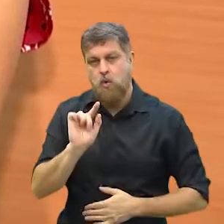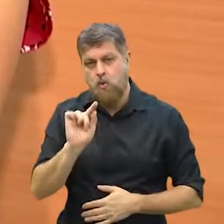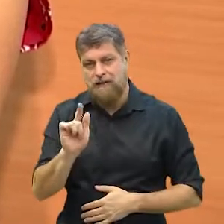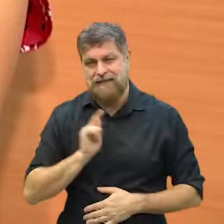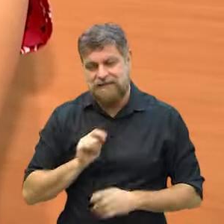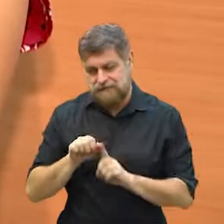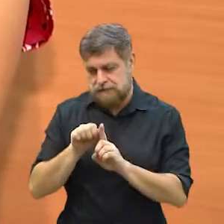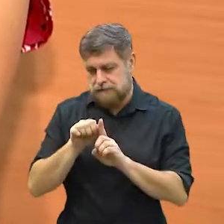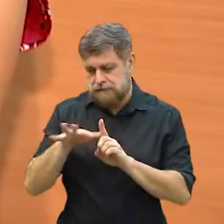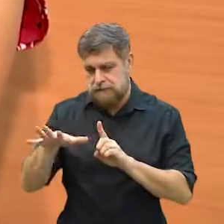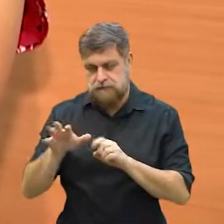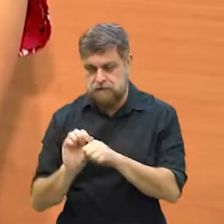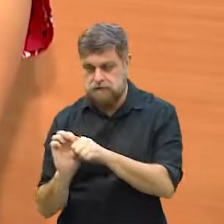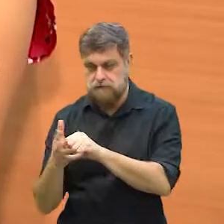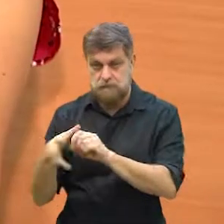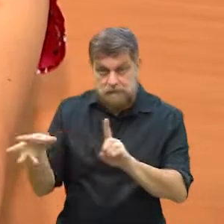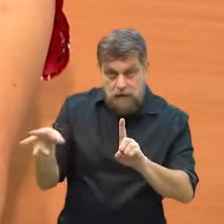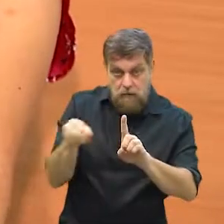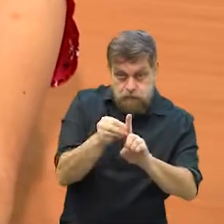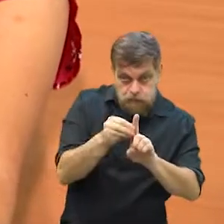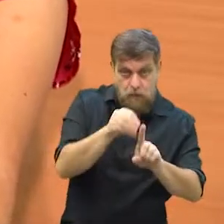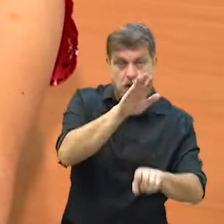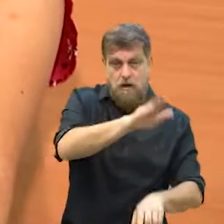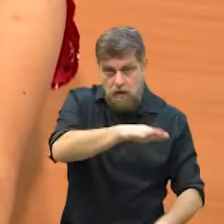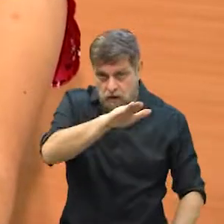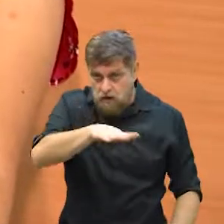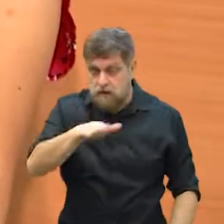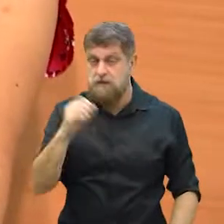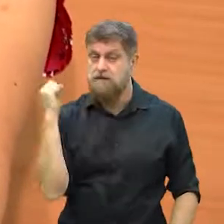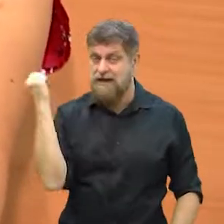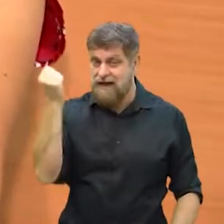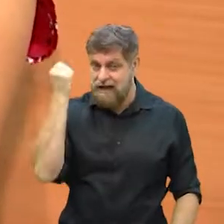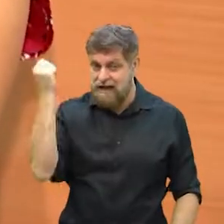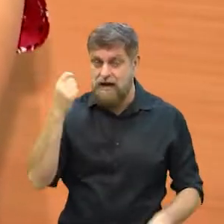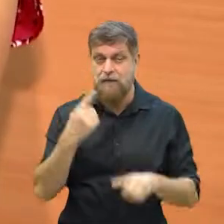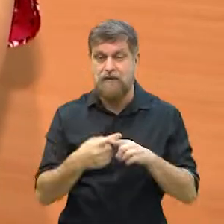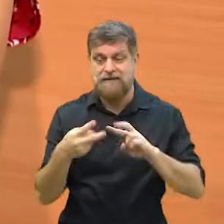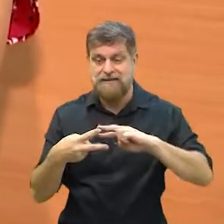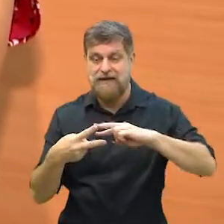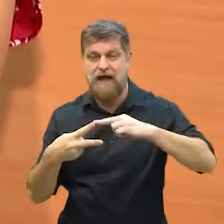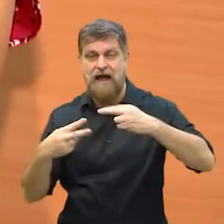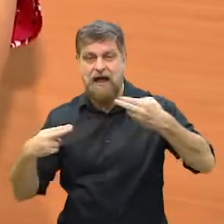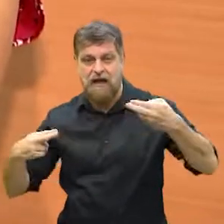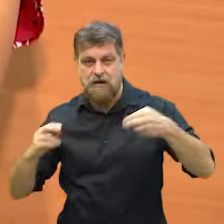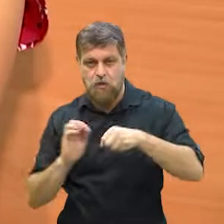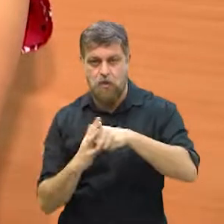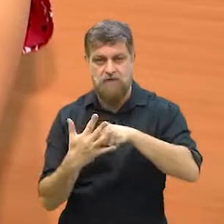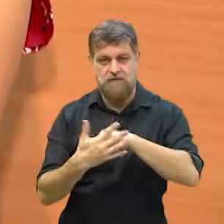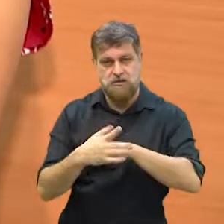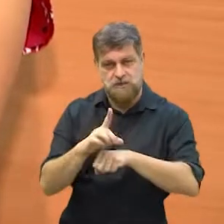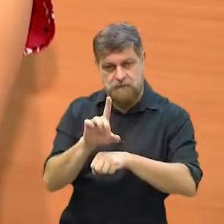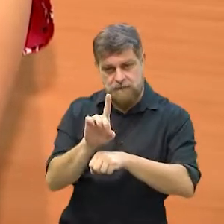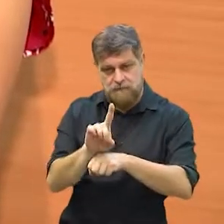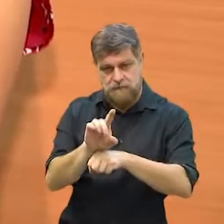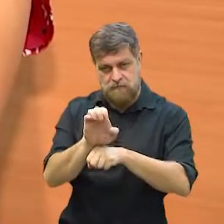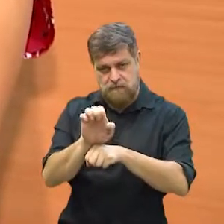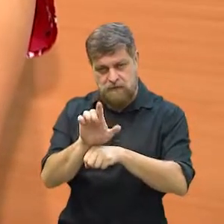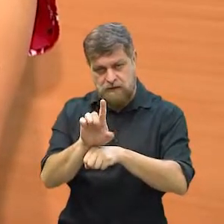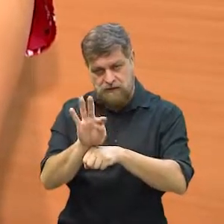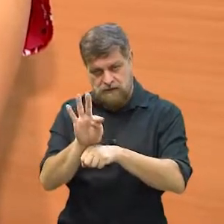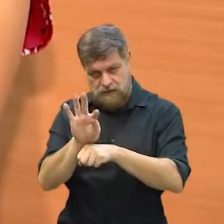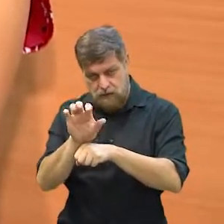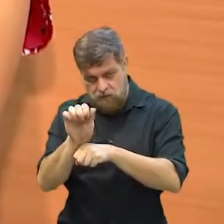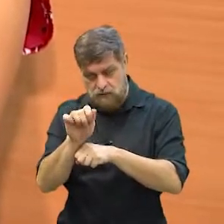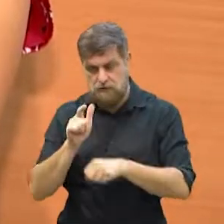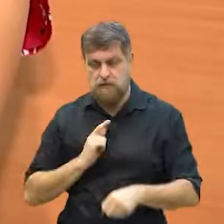aumento da contaminação em casos graves entre crianças por conta dessa variante Delta. Então, na minha